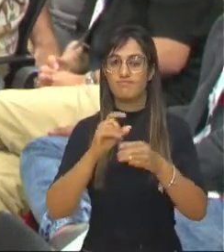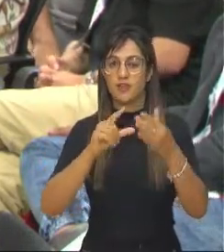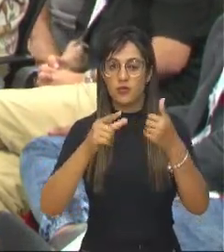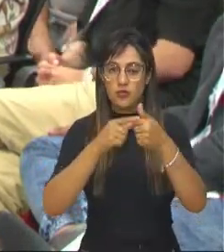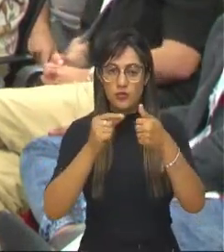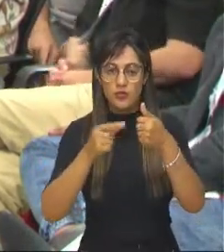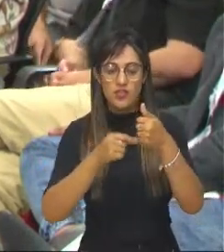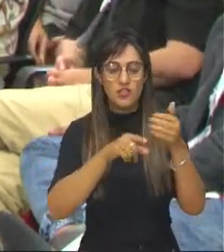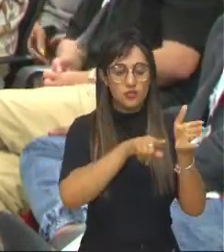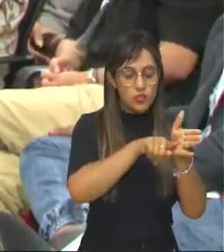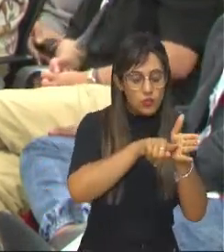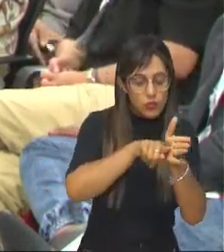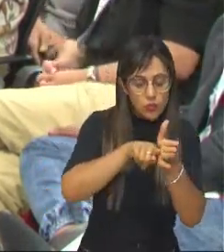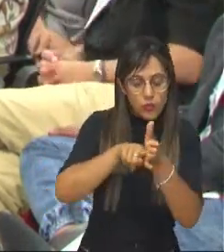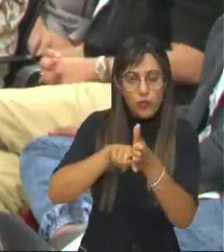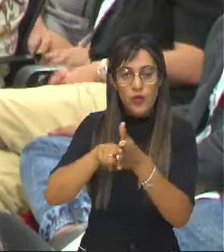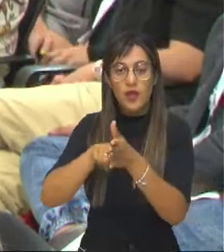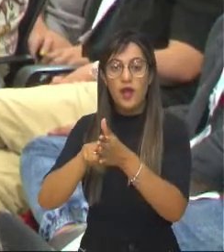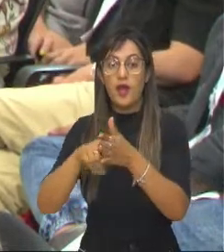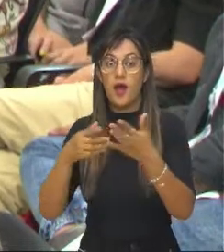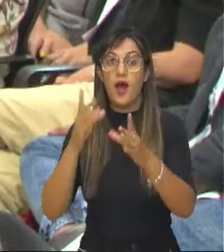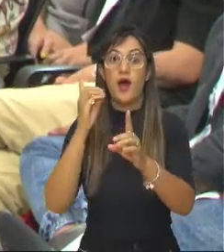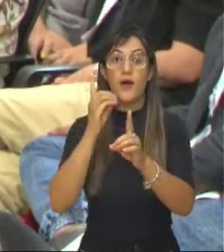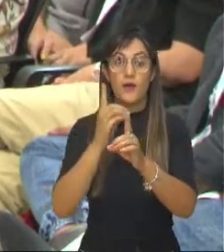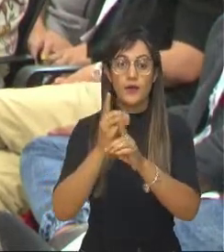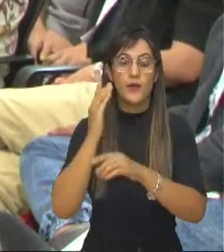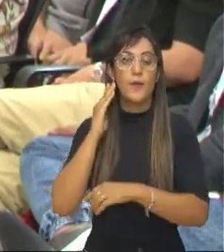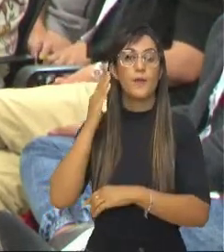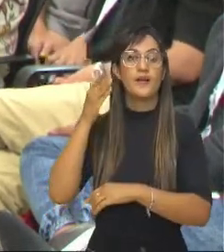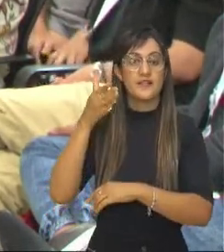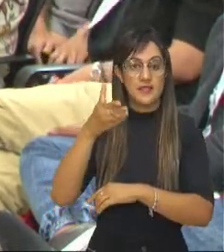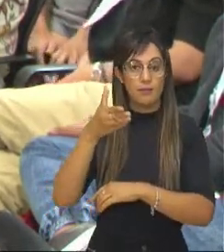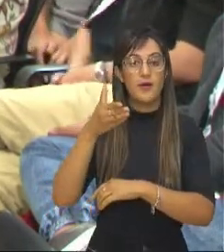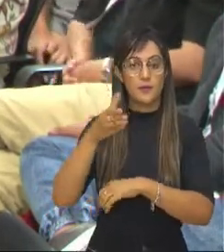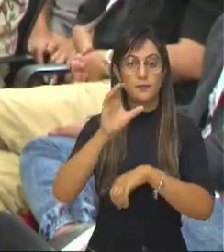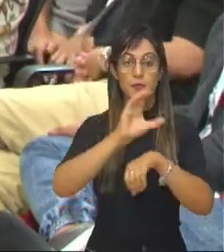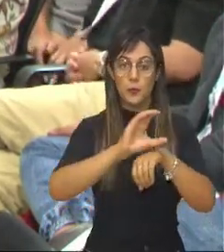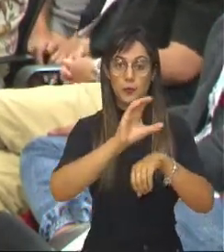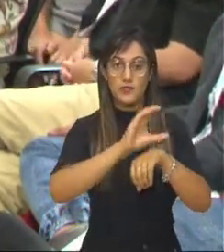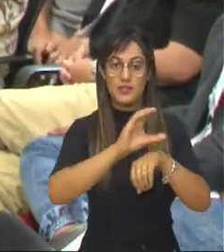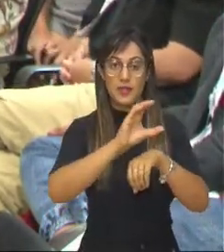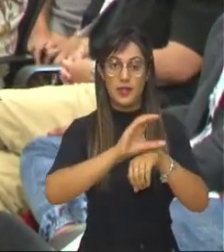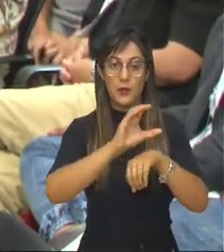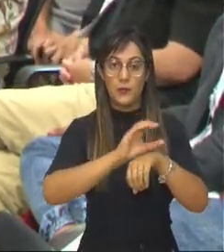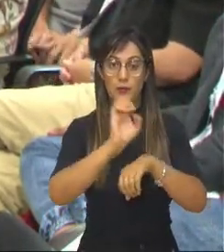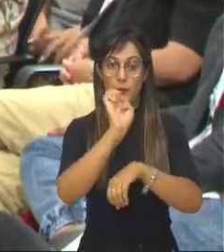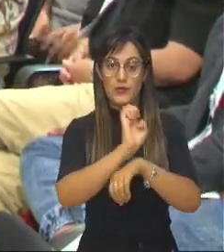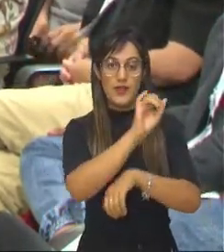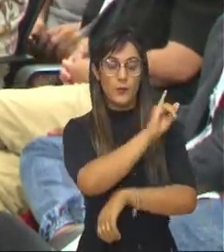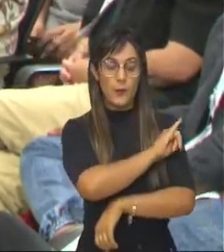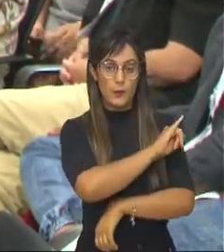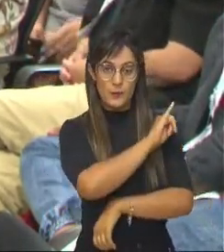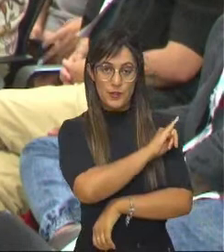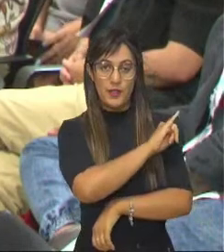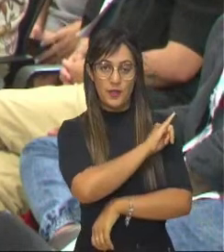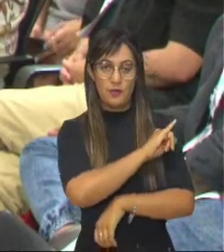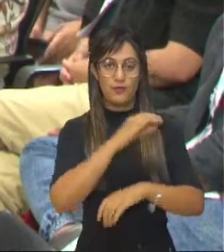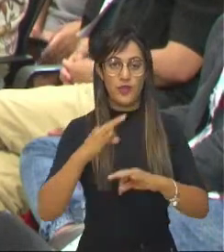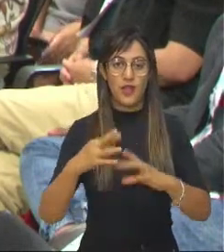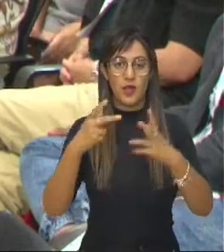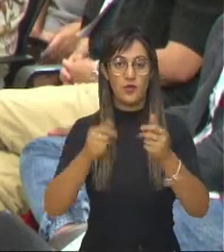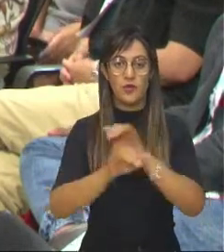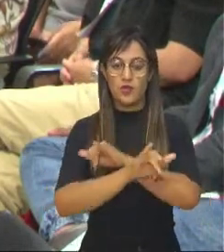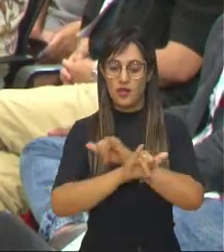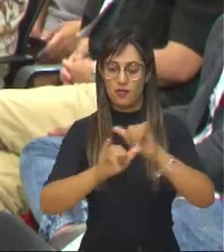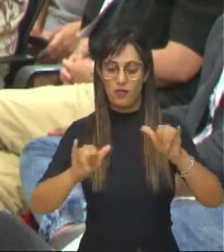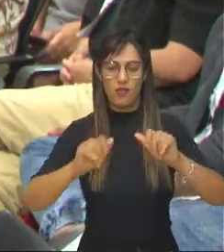ela enquanto ela ainda estava só participando do conselho no Rio. E com todo mundo falando aqui